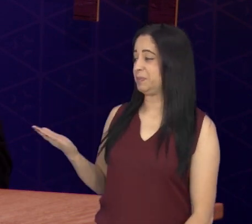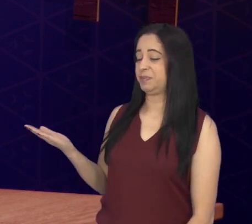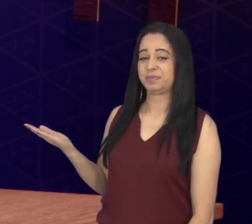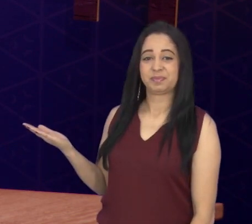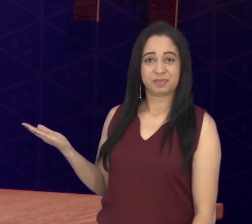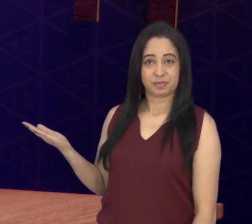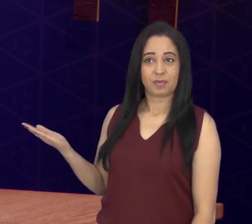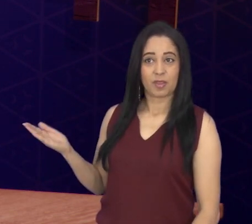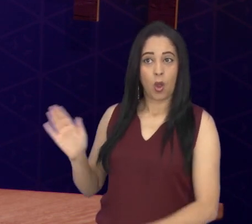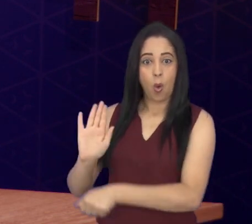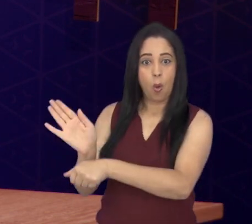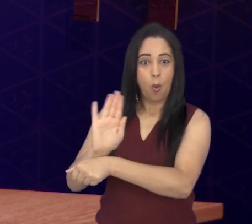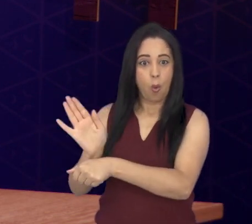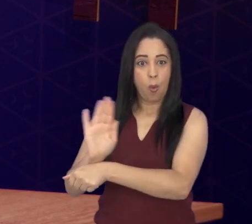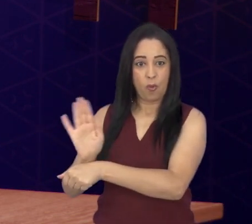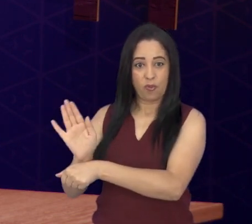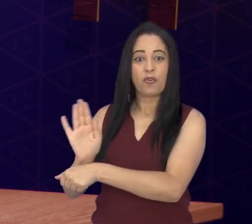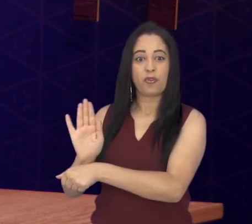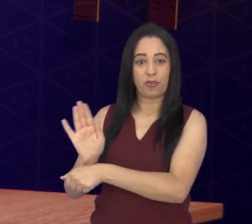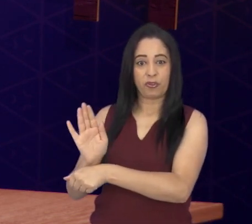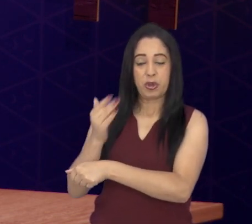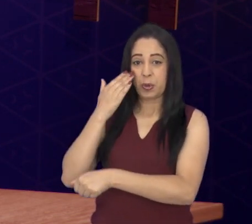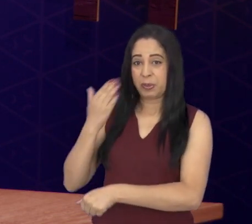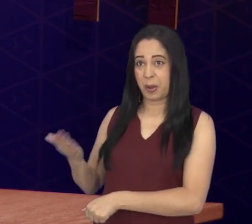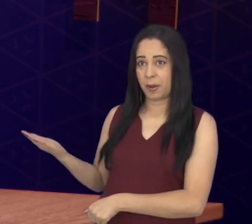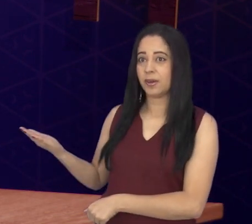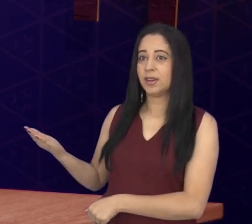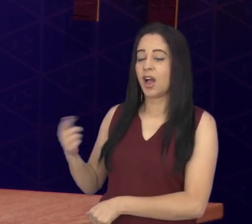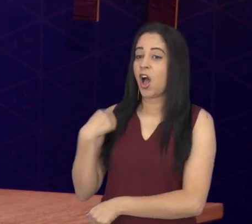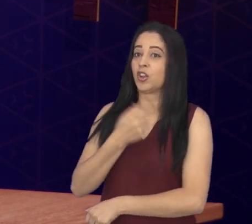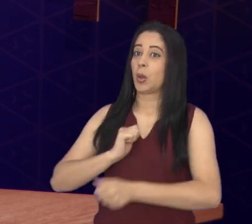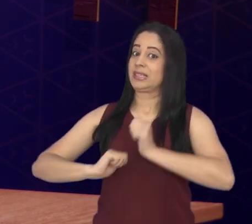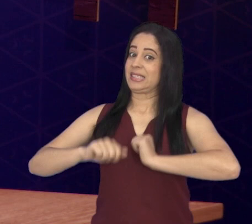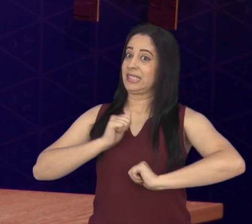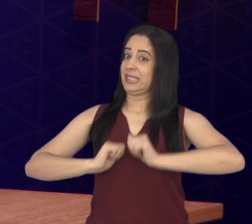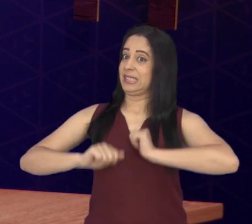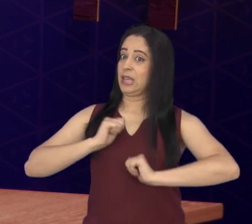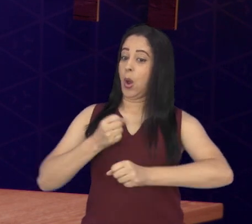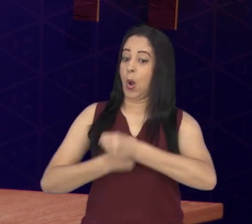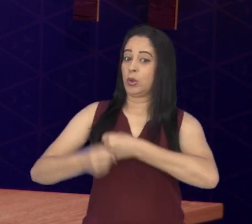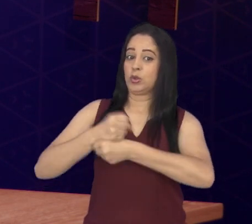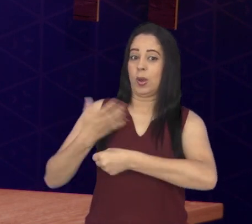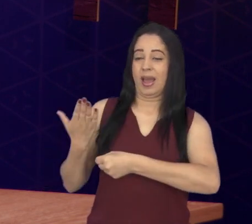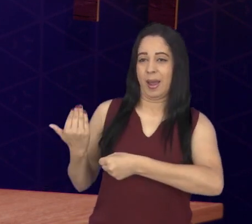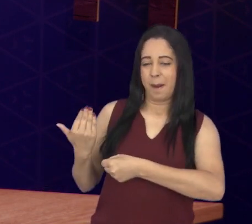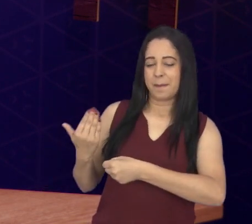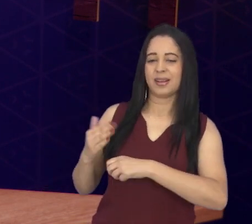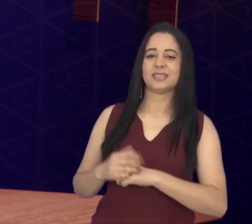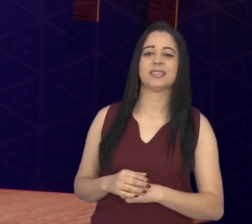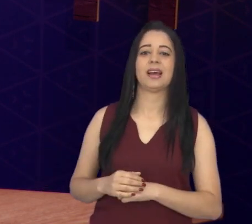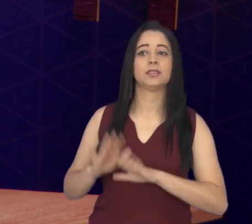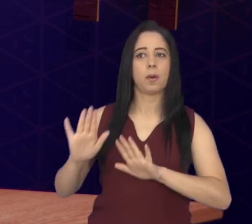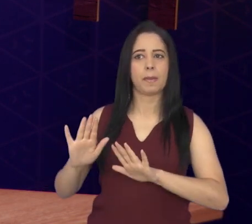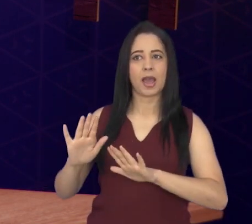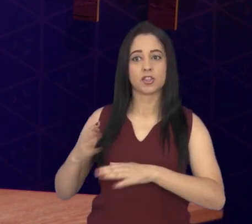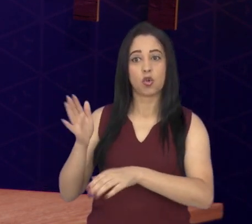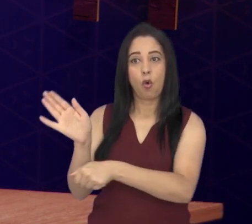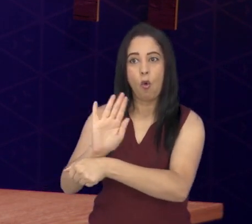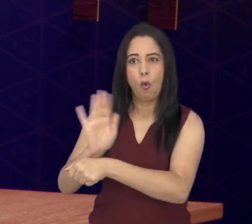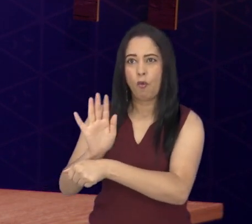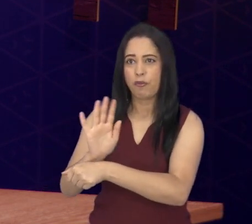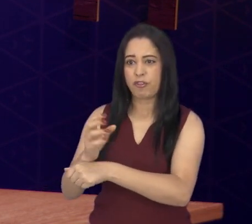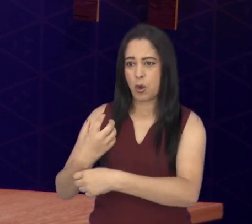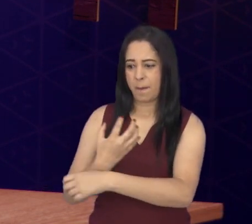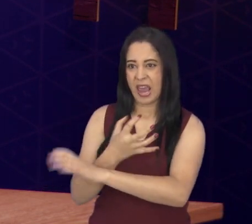cinema. Mas o Wakanda Forever foi um filme que a gente estava esperando muito no final do ano passado.